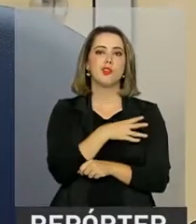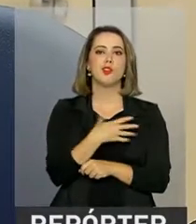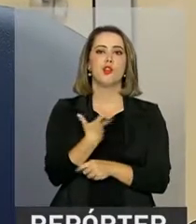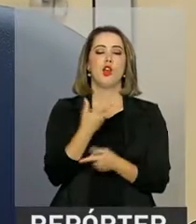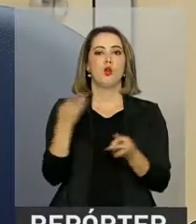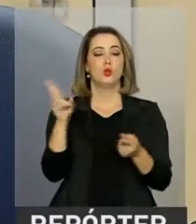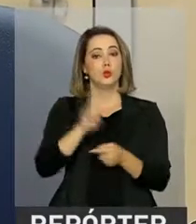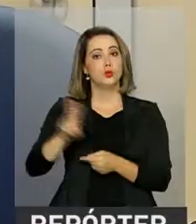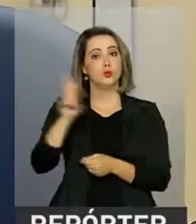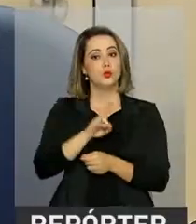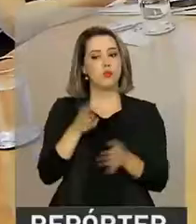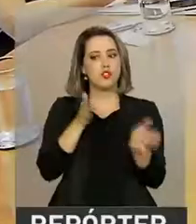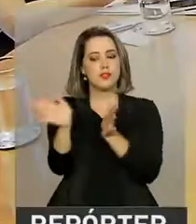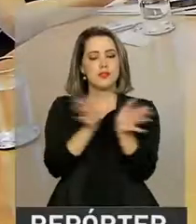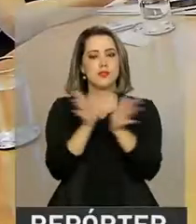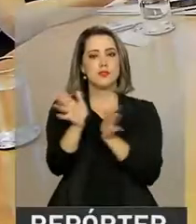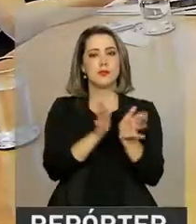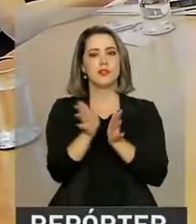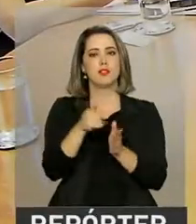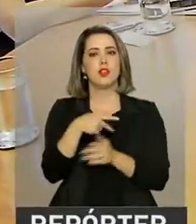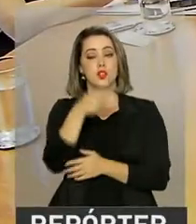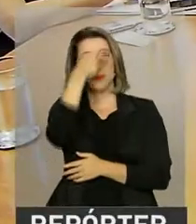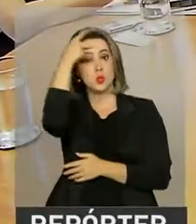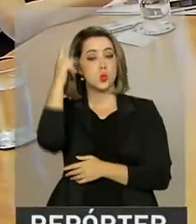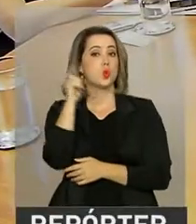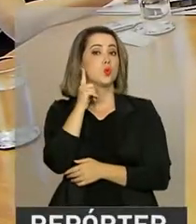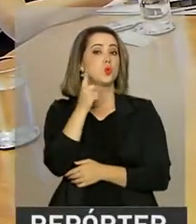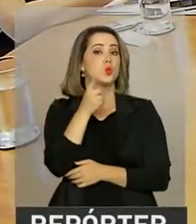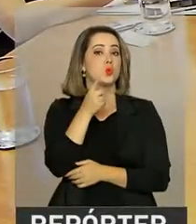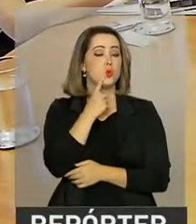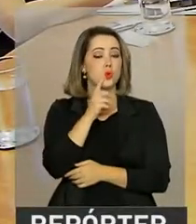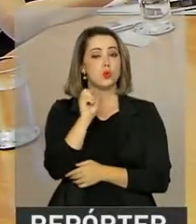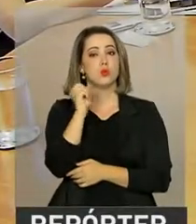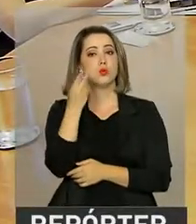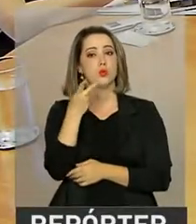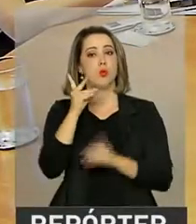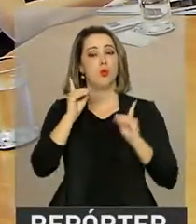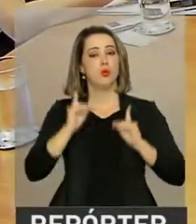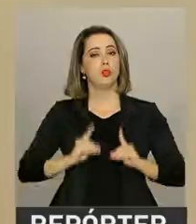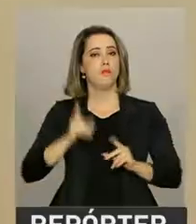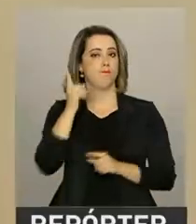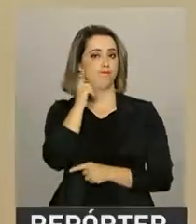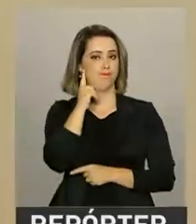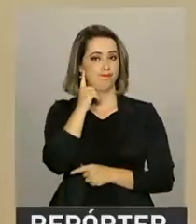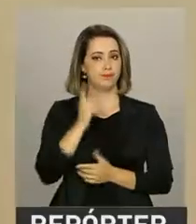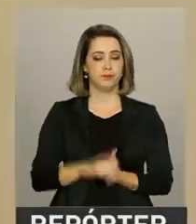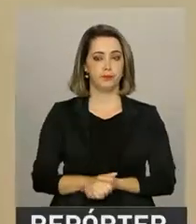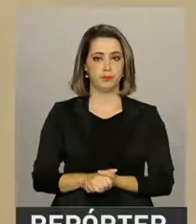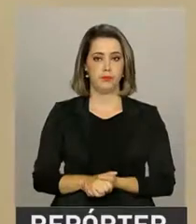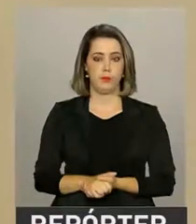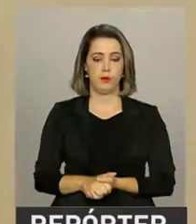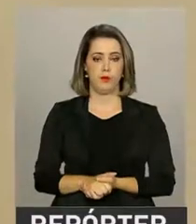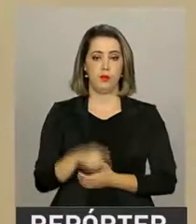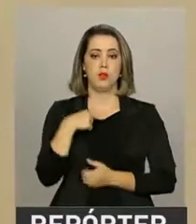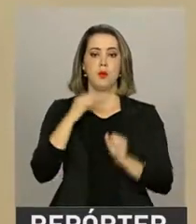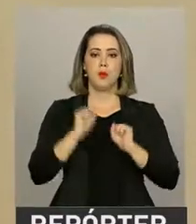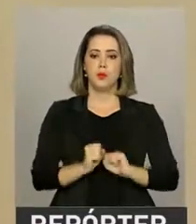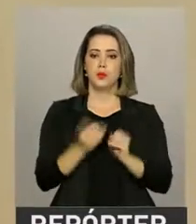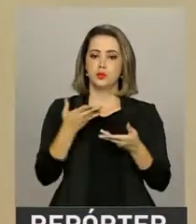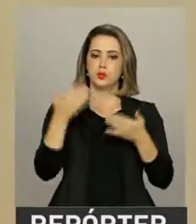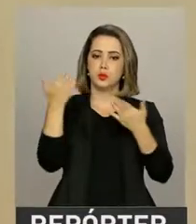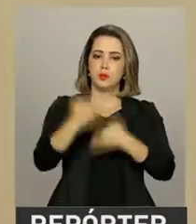acessibilidade para atender aos candidatos surdos ou com deficiência auditiva eles podem participar de uma aplicação